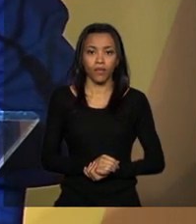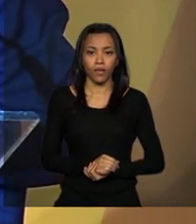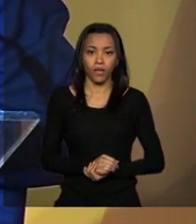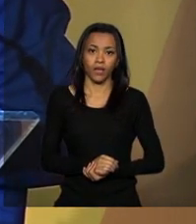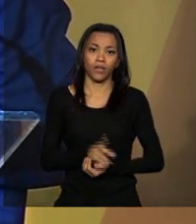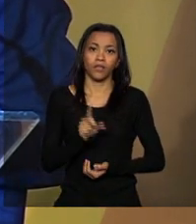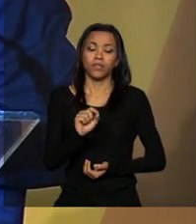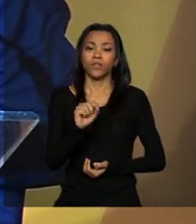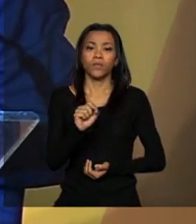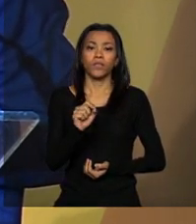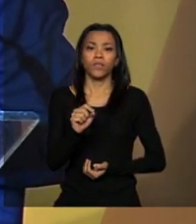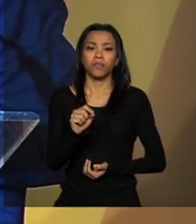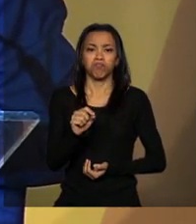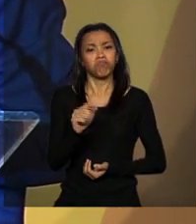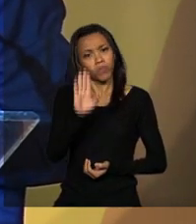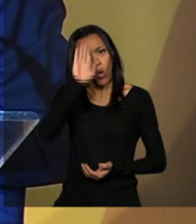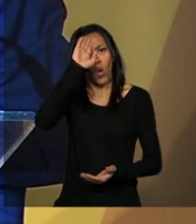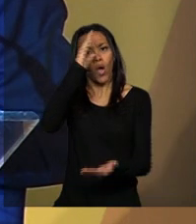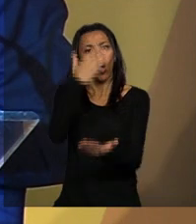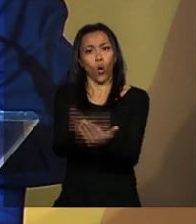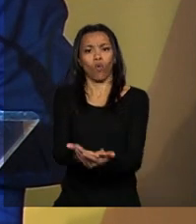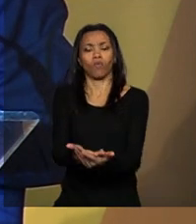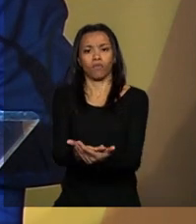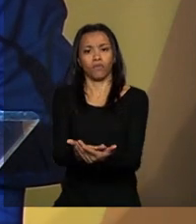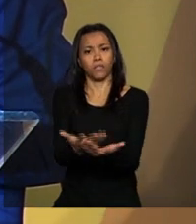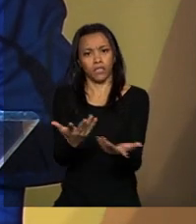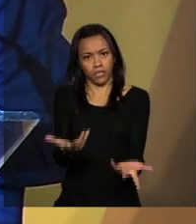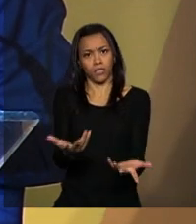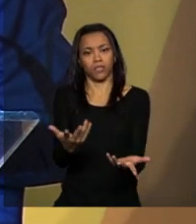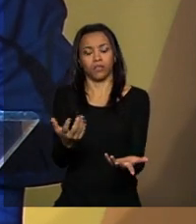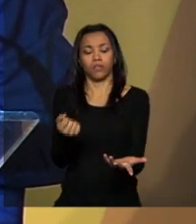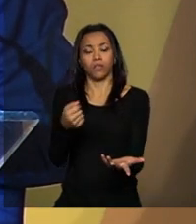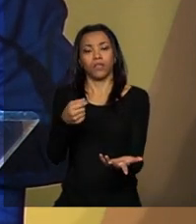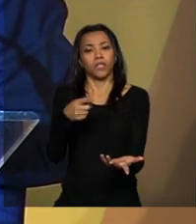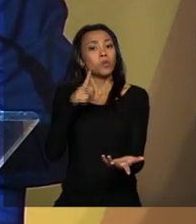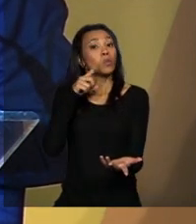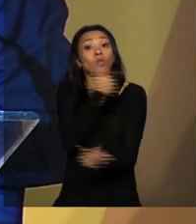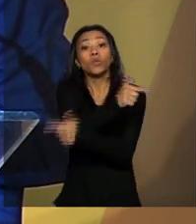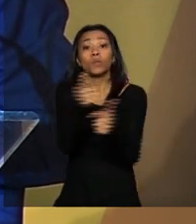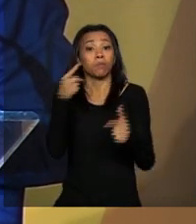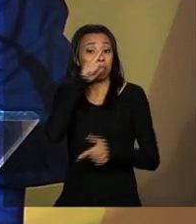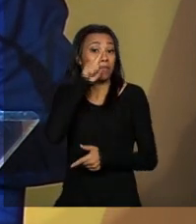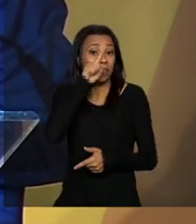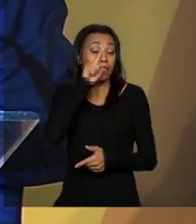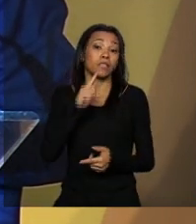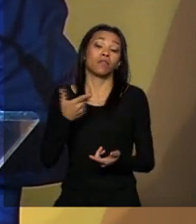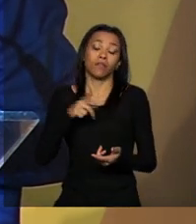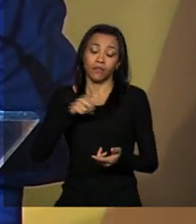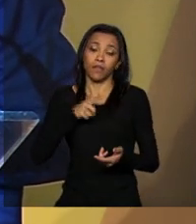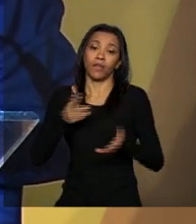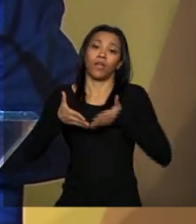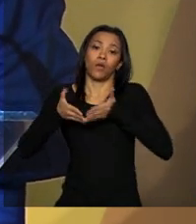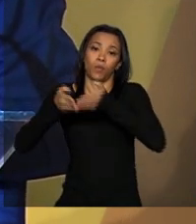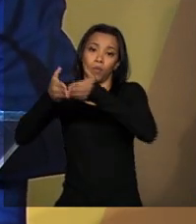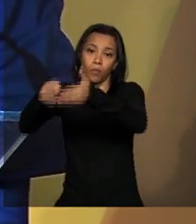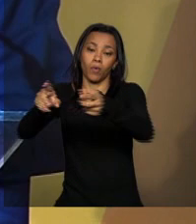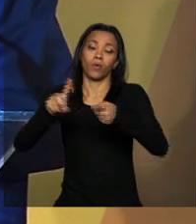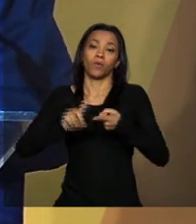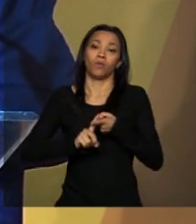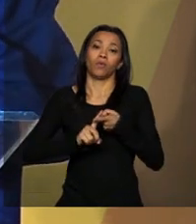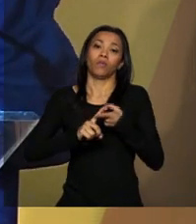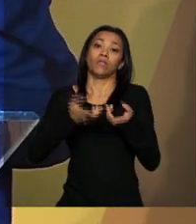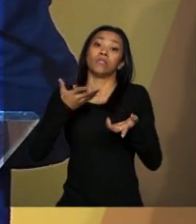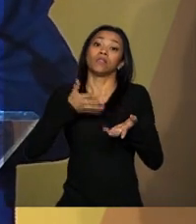de um clima de confiança e de uma diminuição de risco para investidores aqui vocês podem ver aeroportos portos rodovias